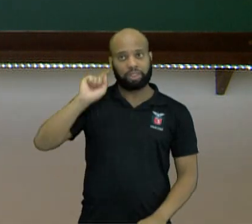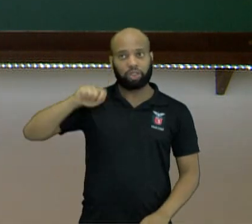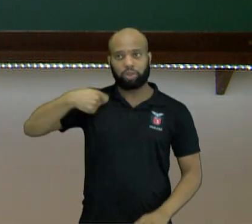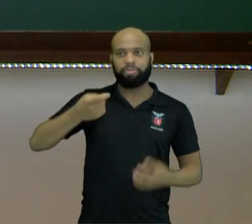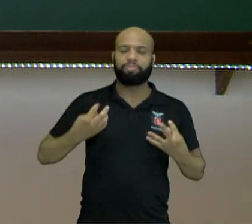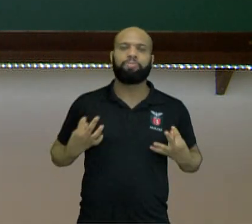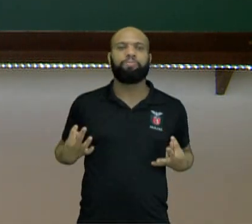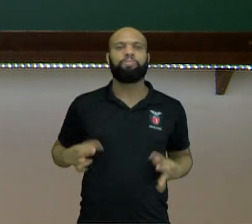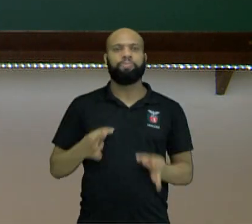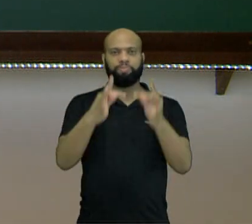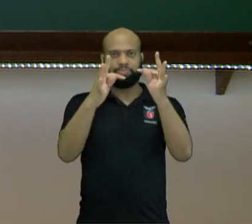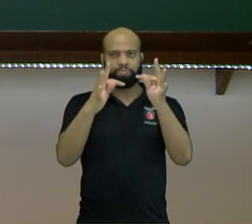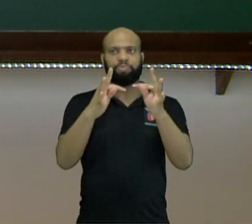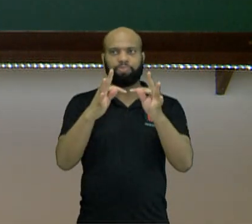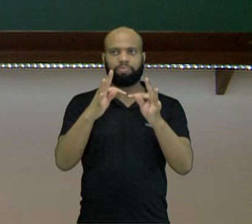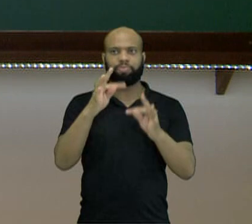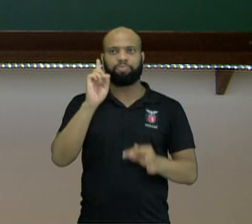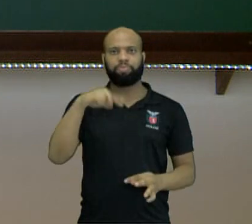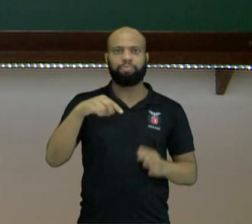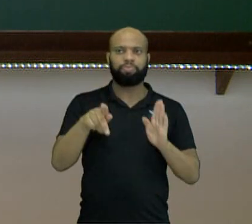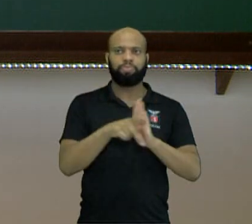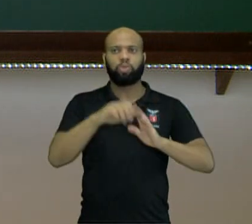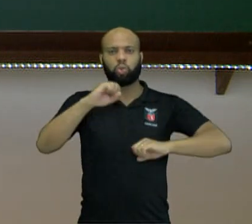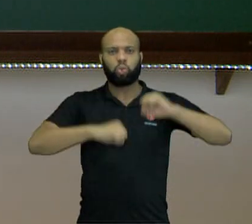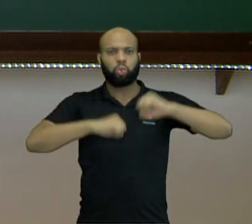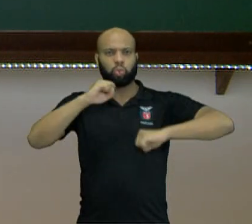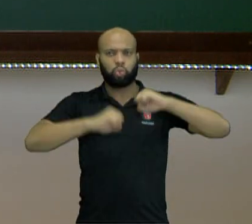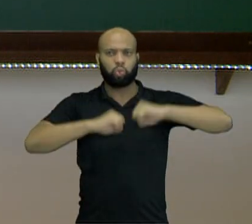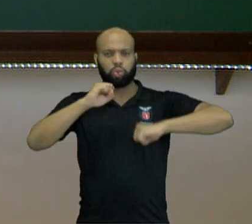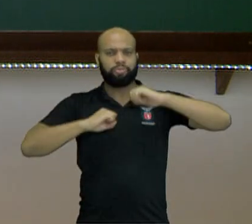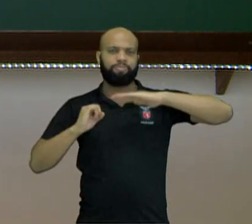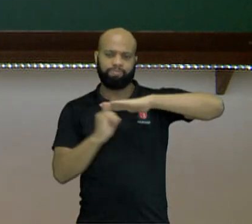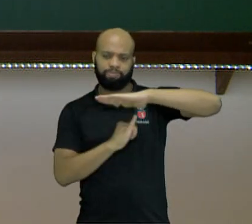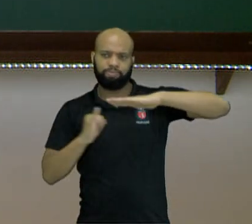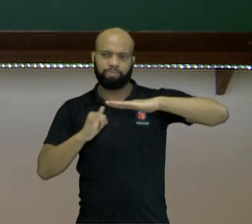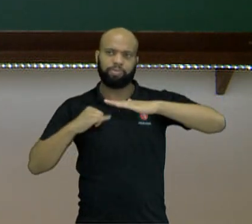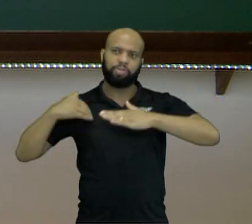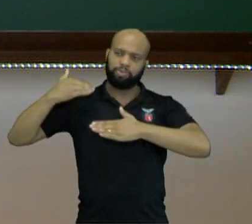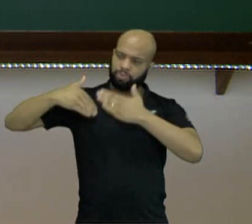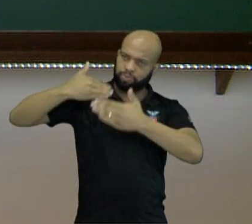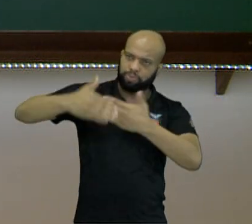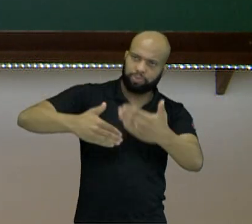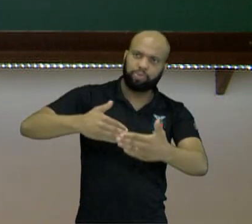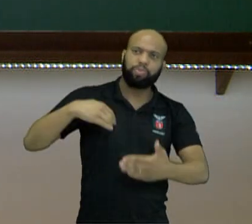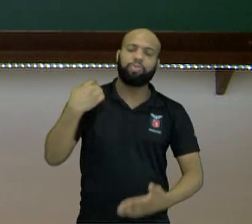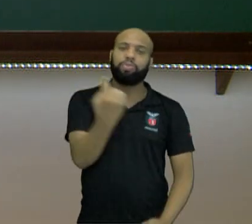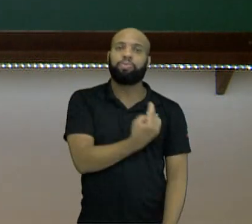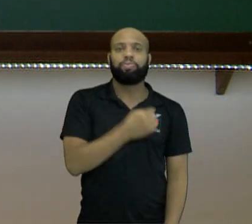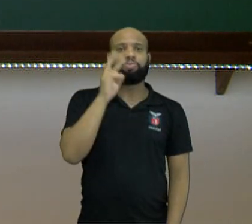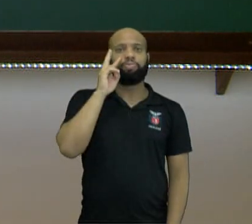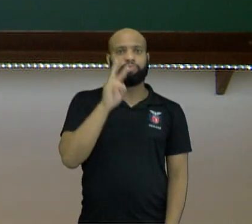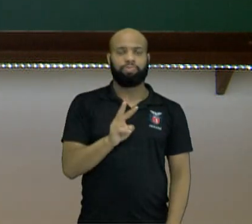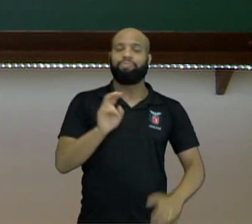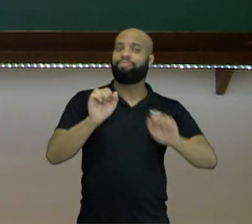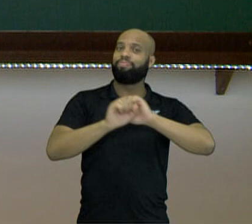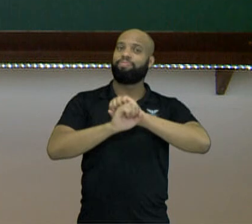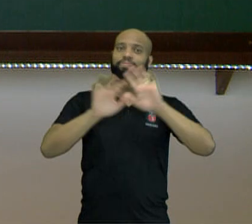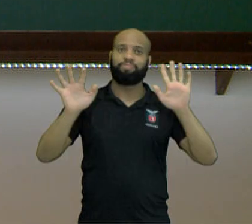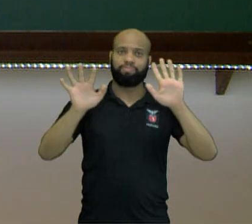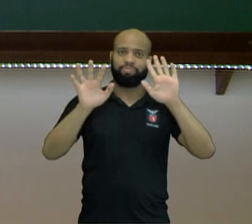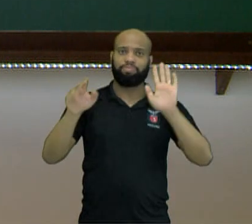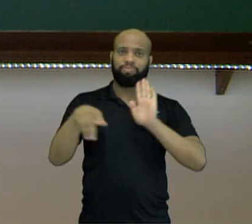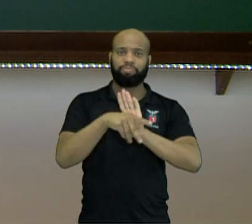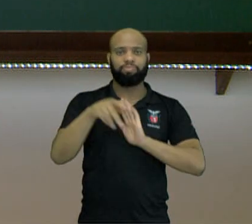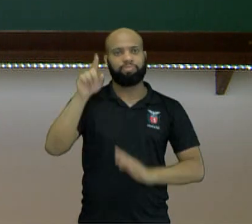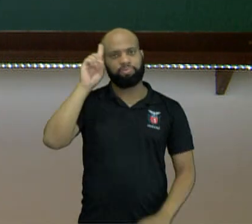tecnologia. É a própria ideia de industrialização, que é o processo que a gente vê isso explicitamente no